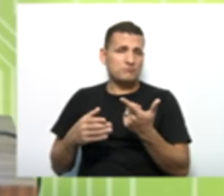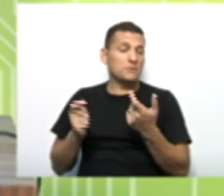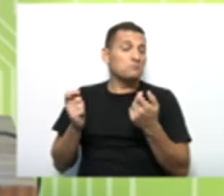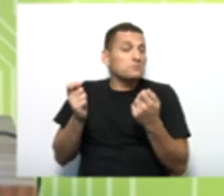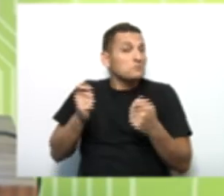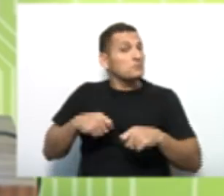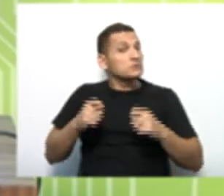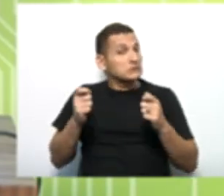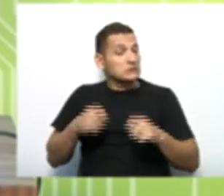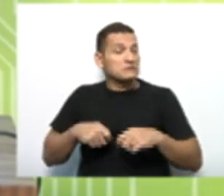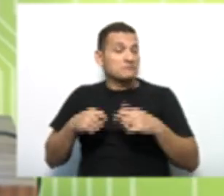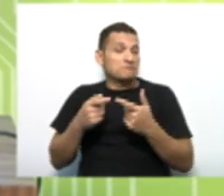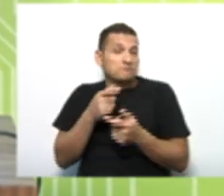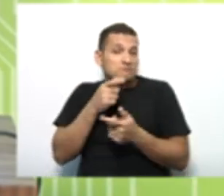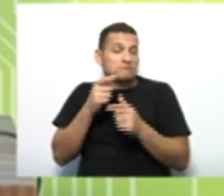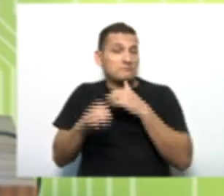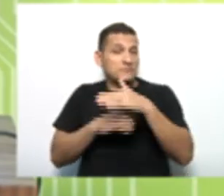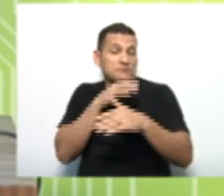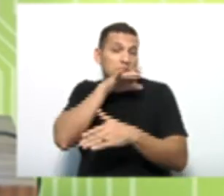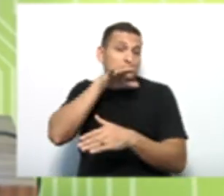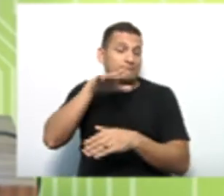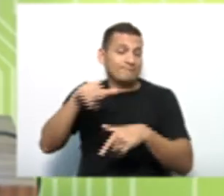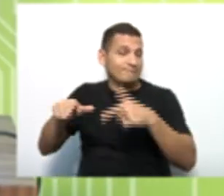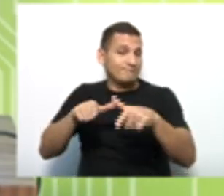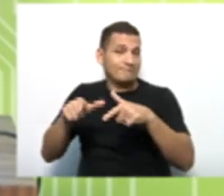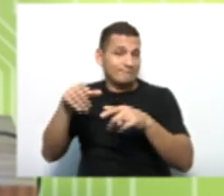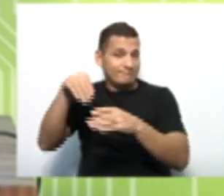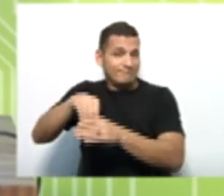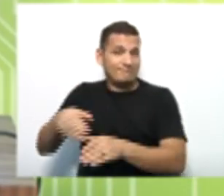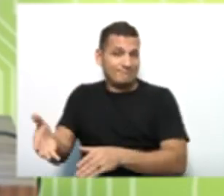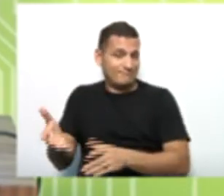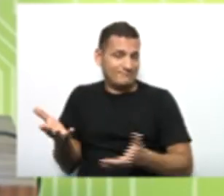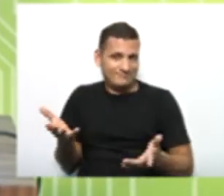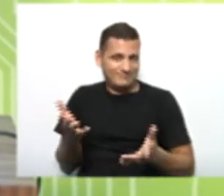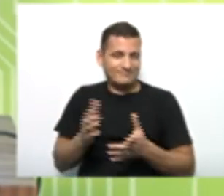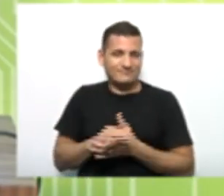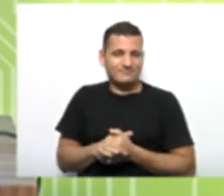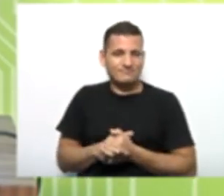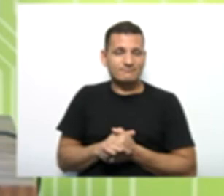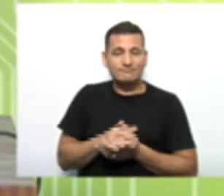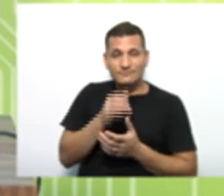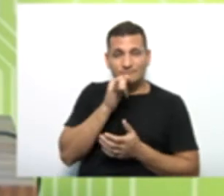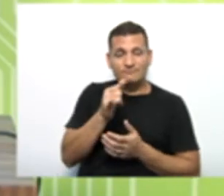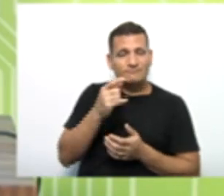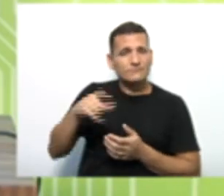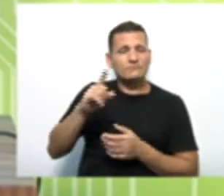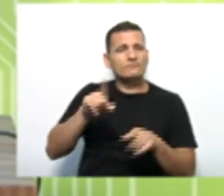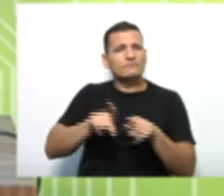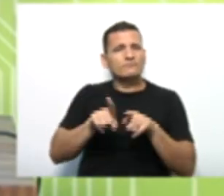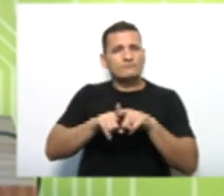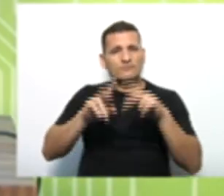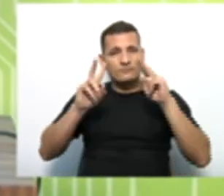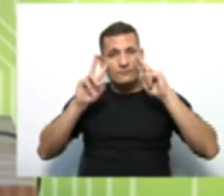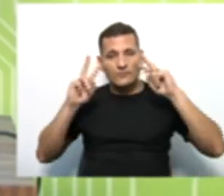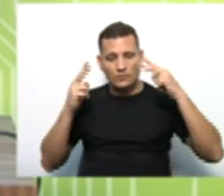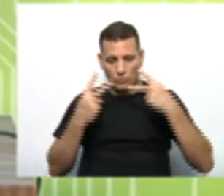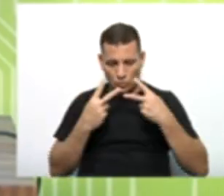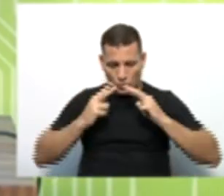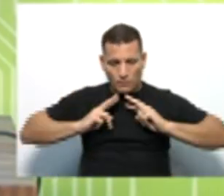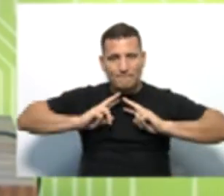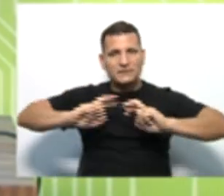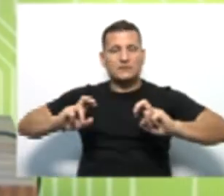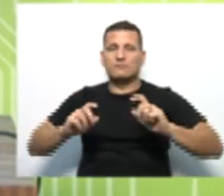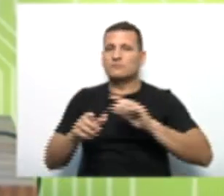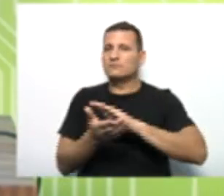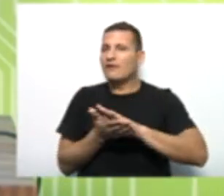provavelmente será uma empresa muito ruim de se trabalhar. E se a gente não observa a nossa parte, que é de cuidar e zelar dessas